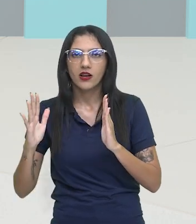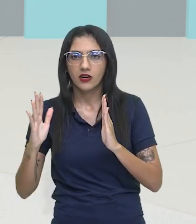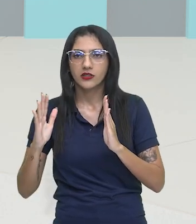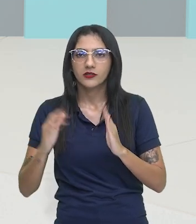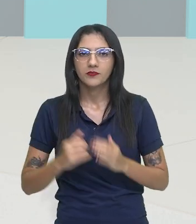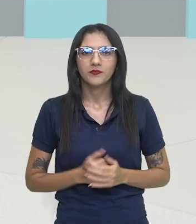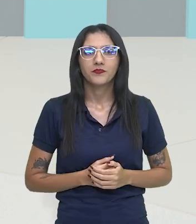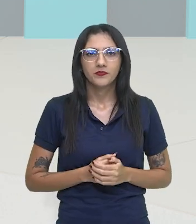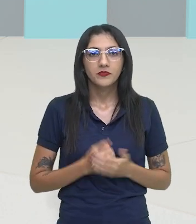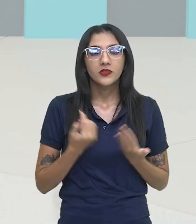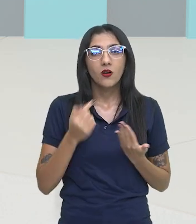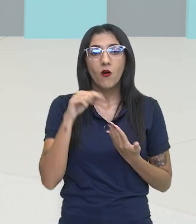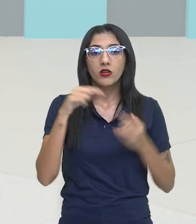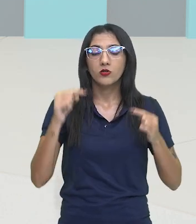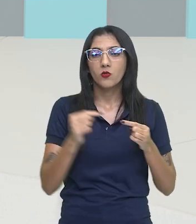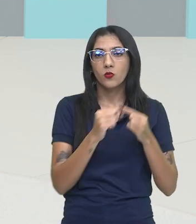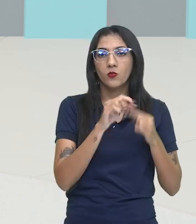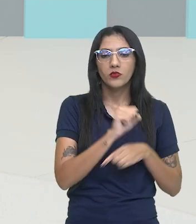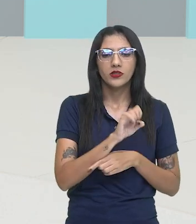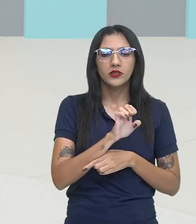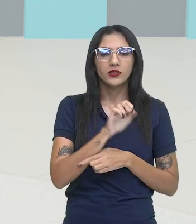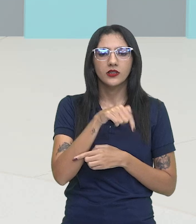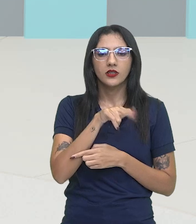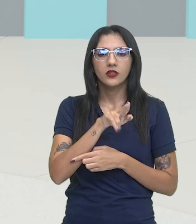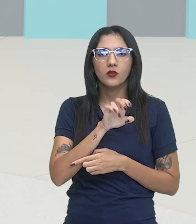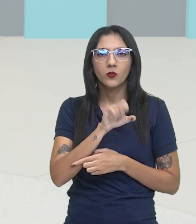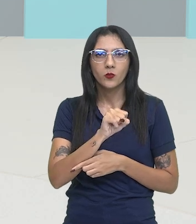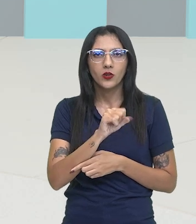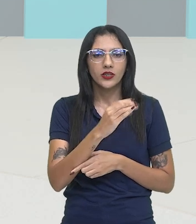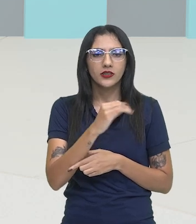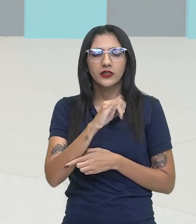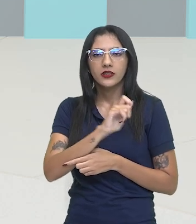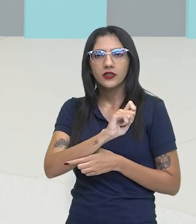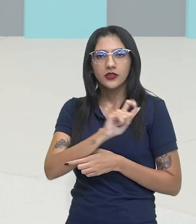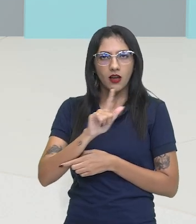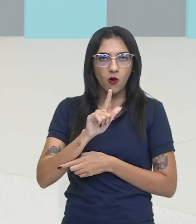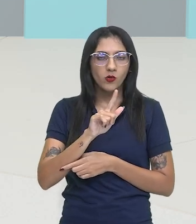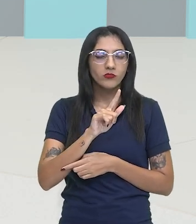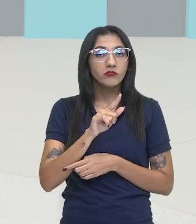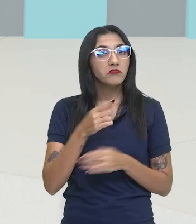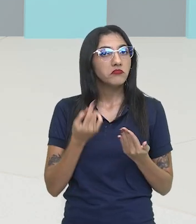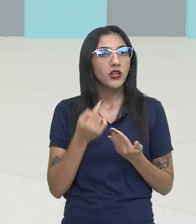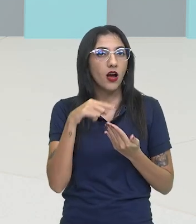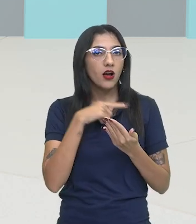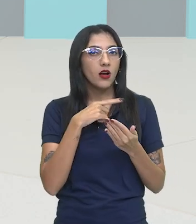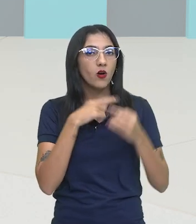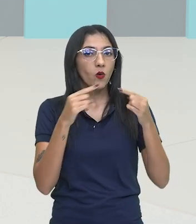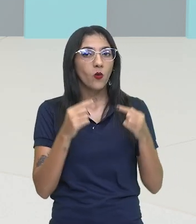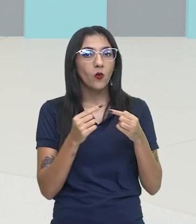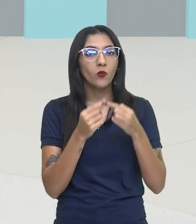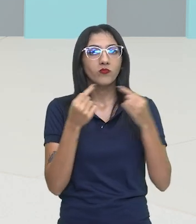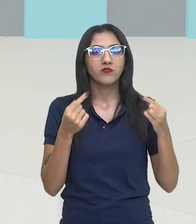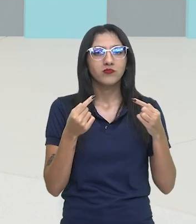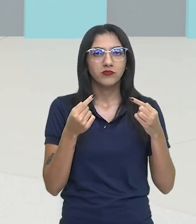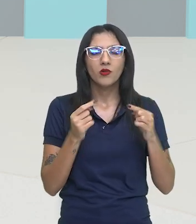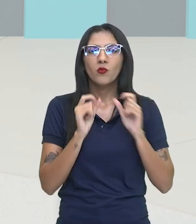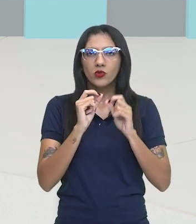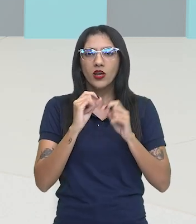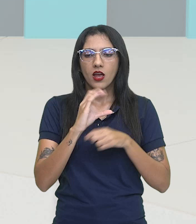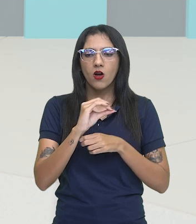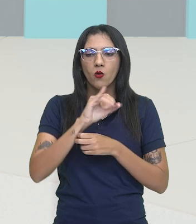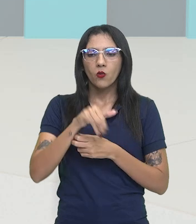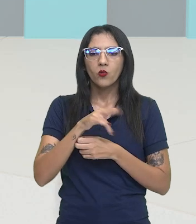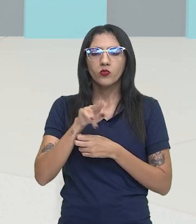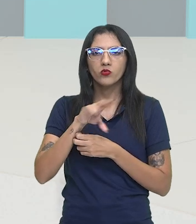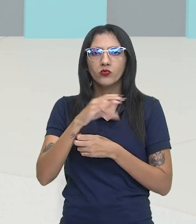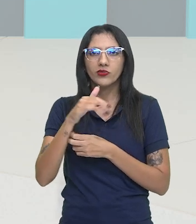coesão sequencial. E quem faz a coesão sequencial, geralmente as conjunções, tá